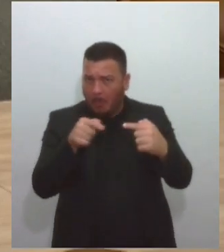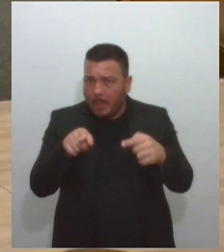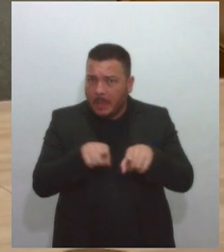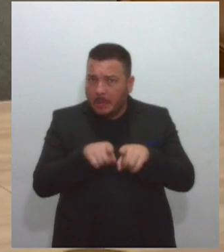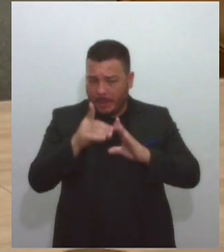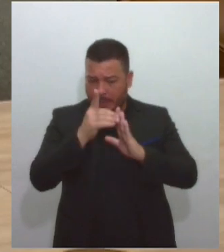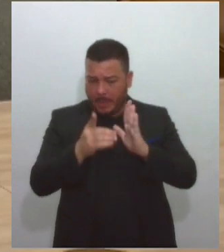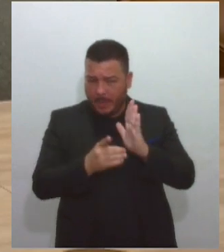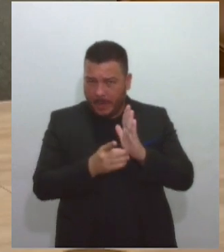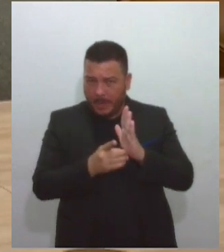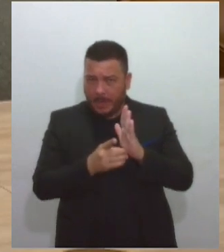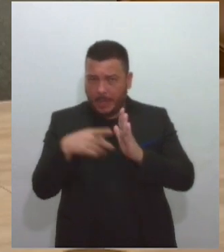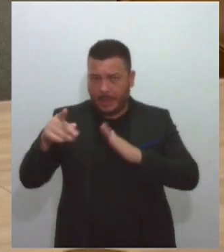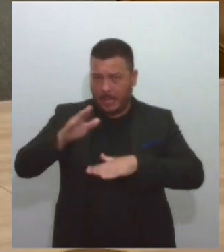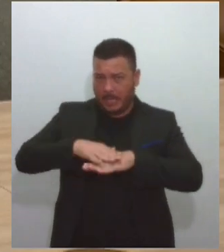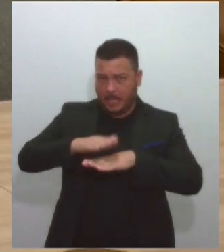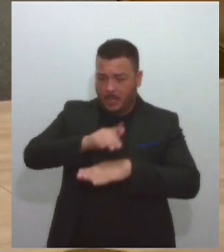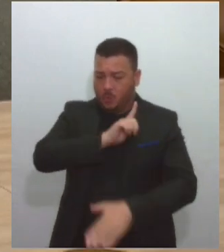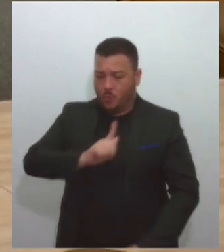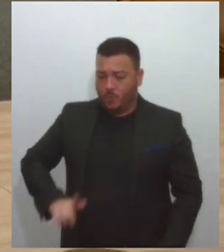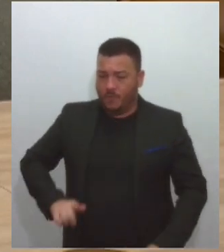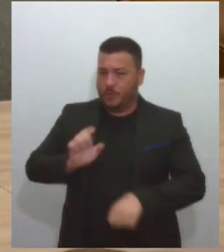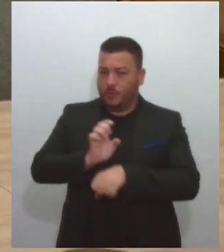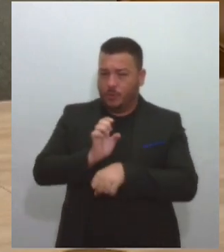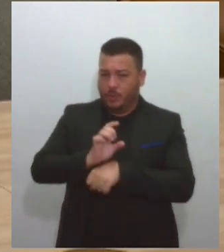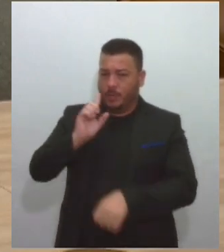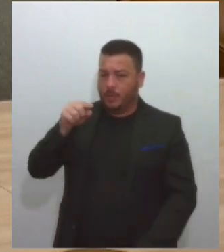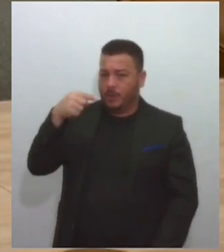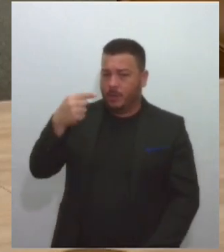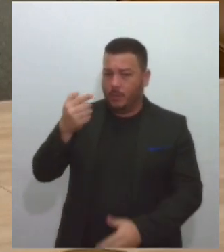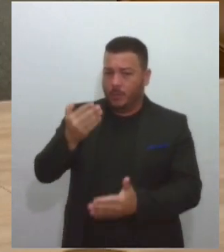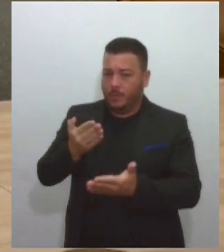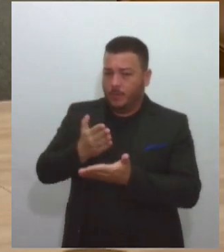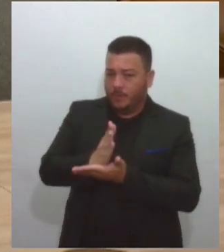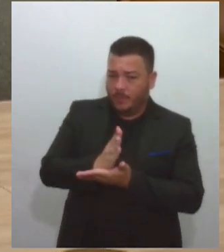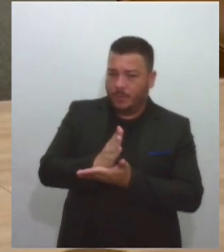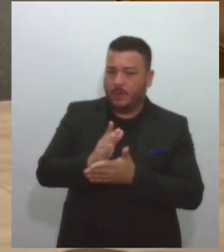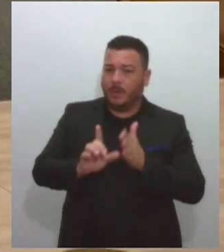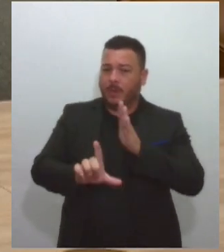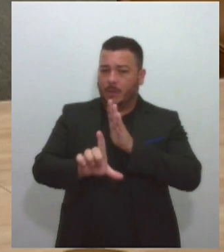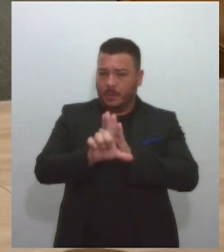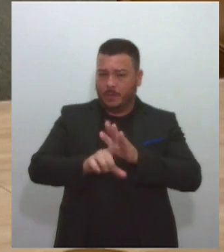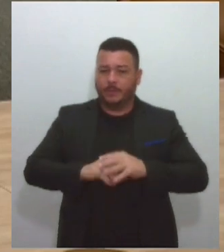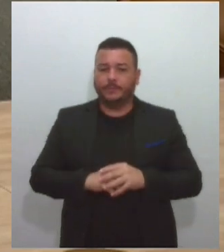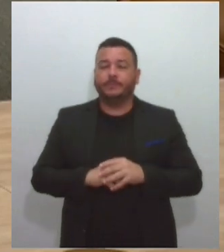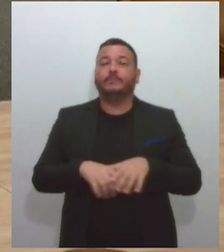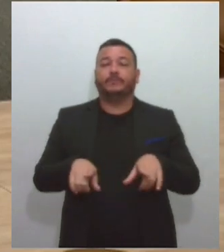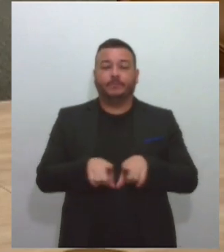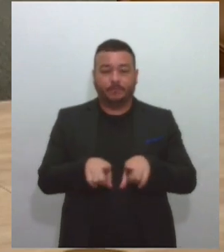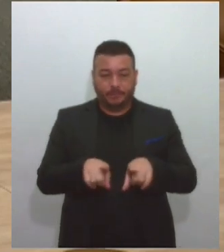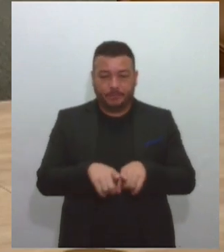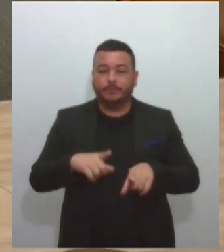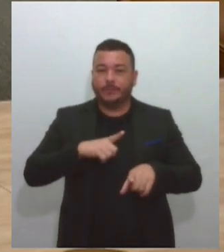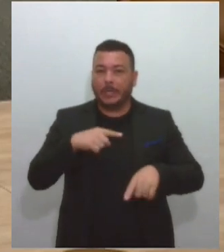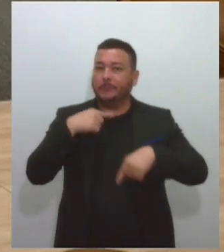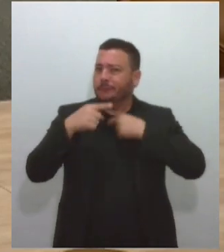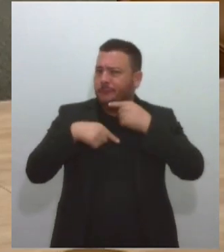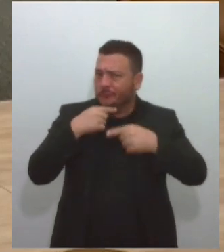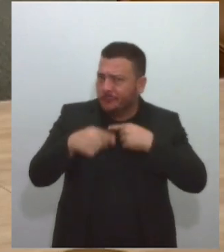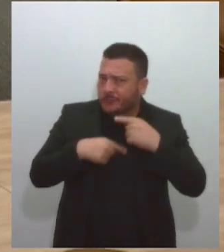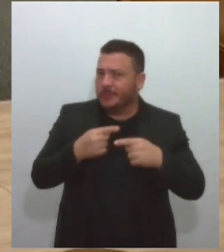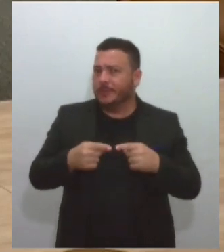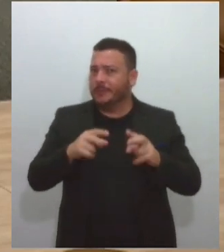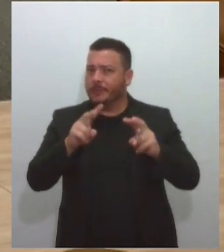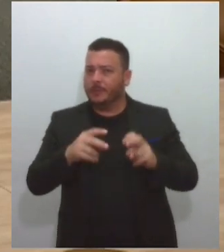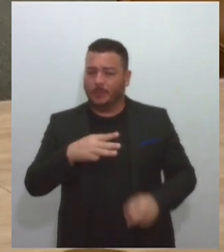pelo governo do Estado após a aprovação da lei. Existem questionamentos do Ministério Público da Corte de